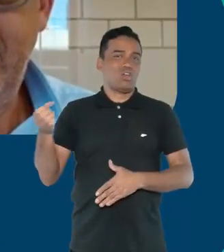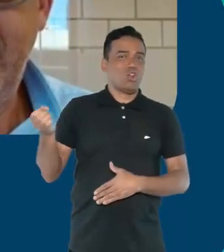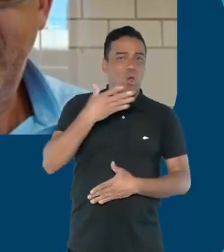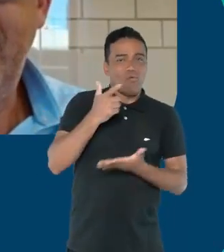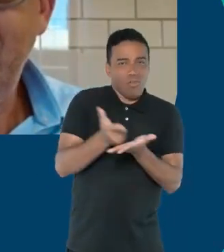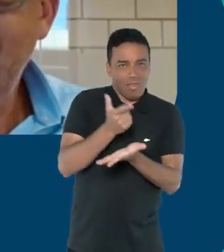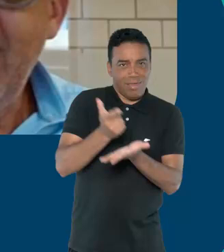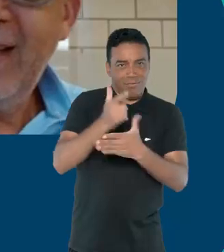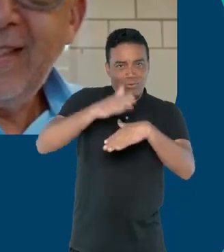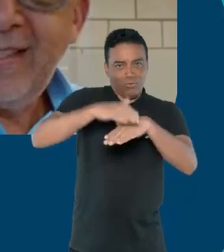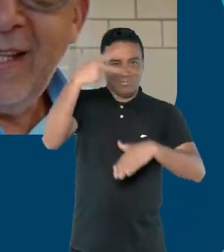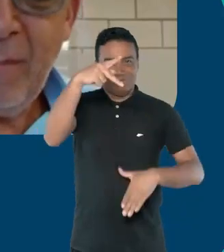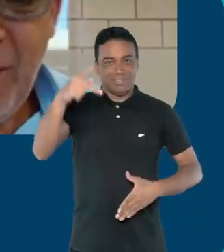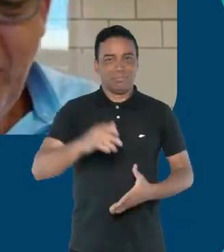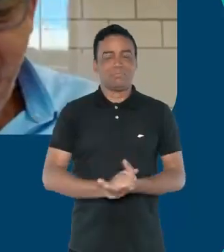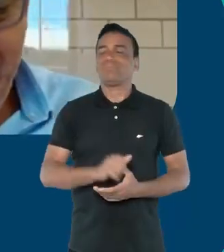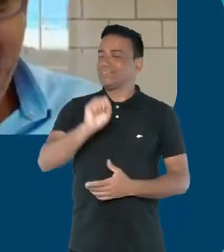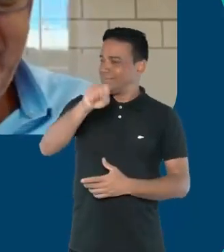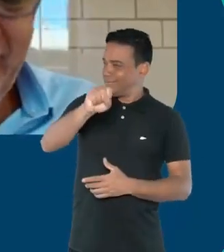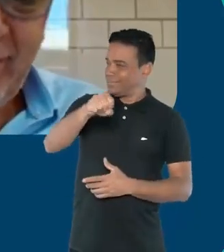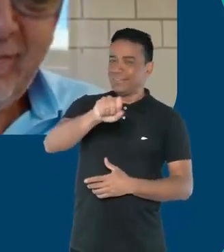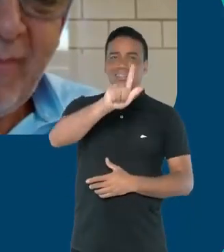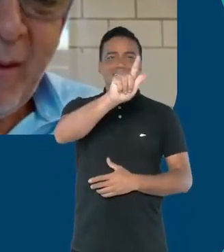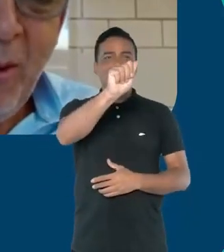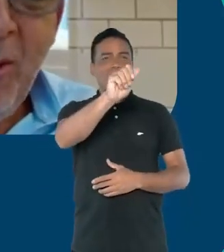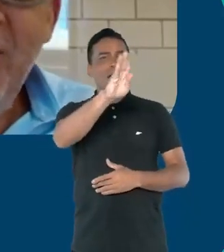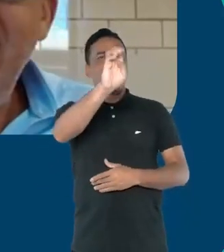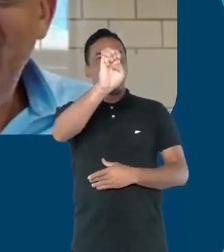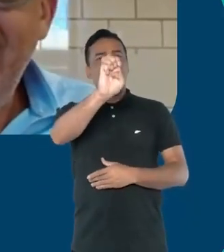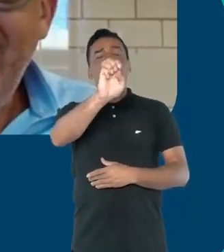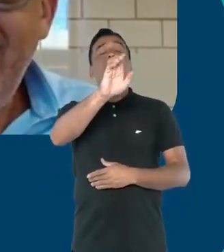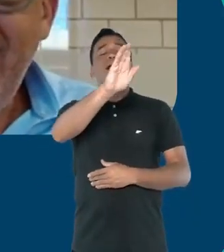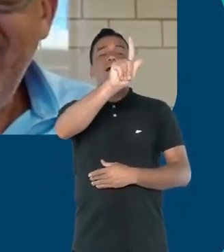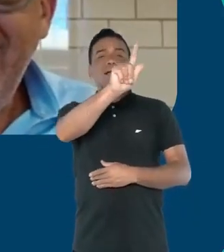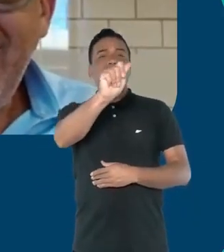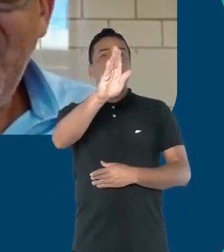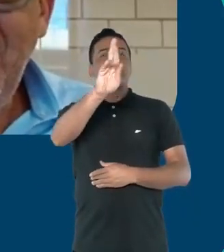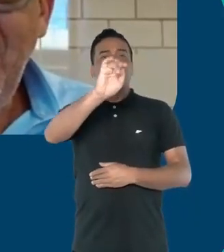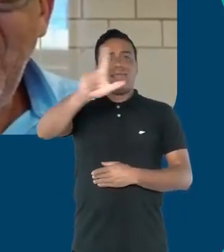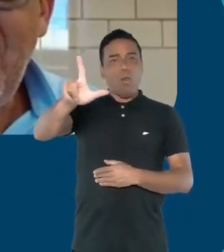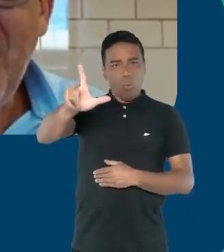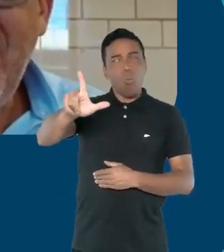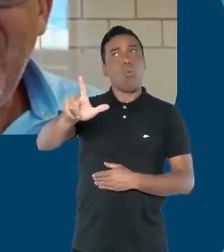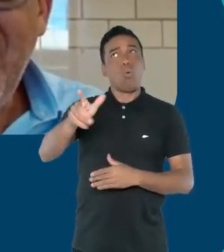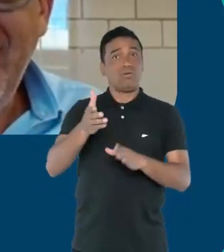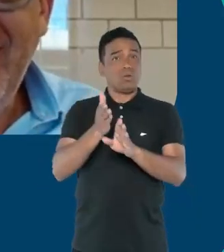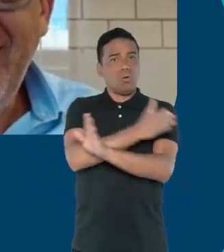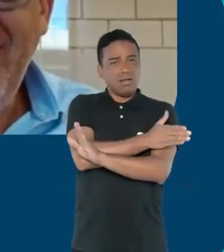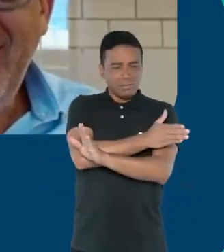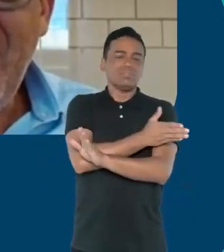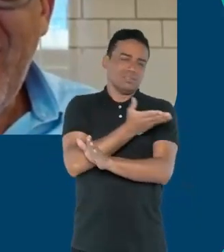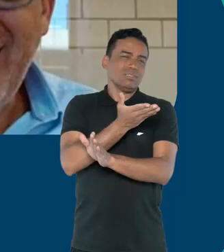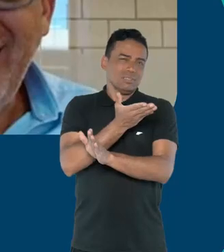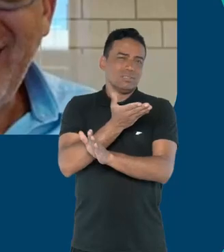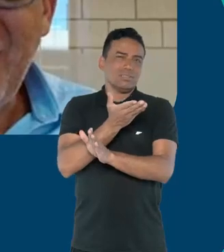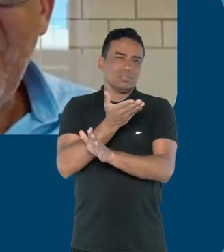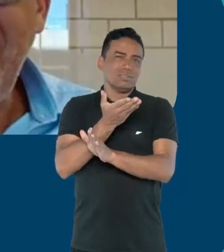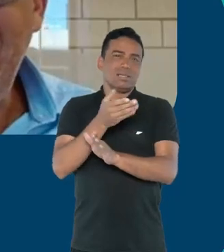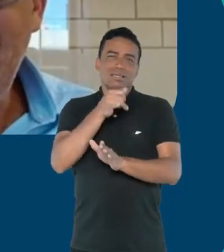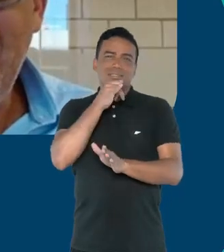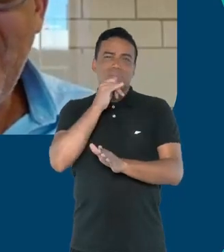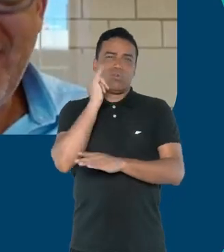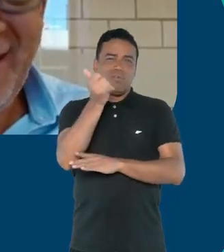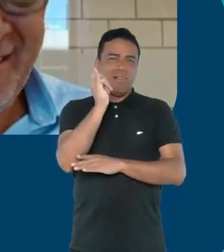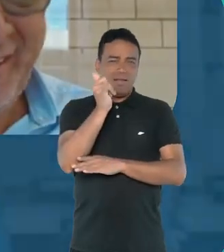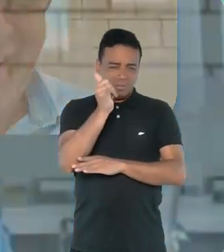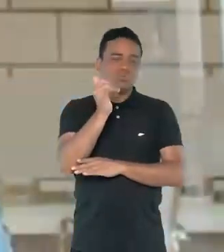livro. Sim, Gabriel. Bom, antes do programa ir ao ar, né, estava